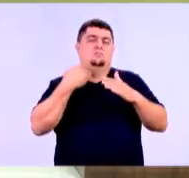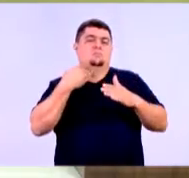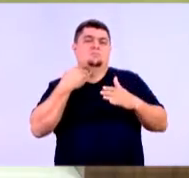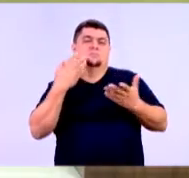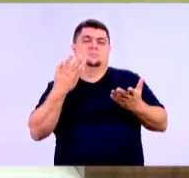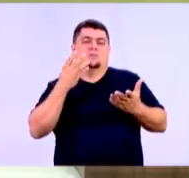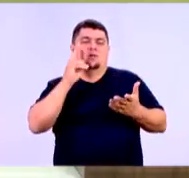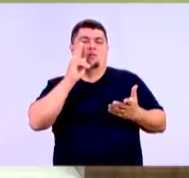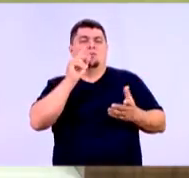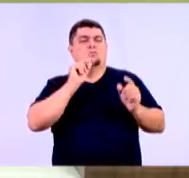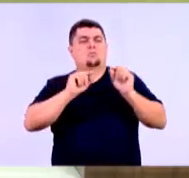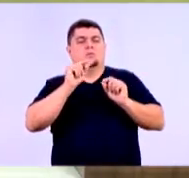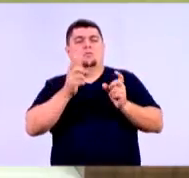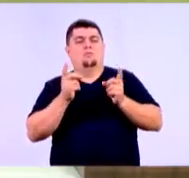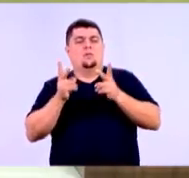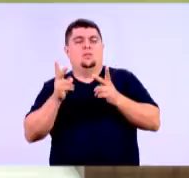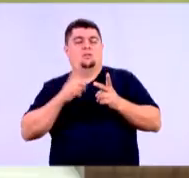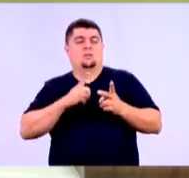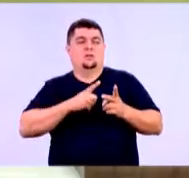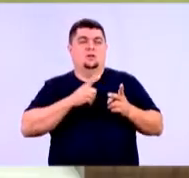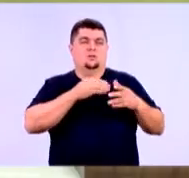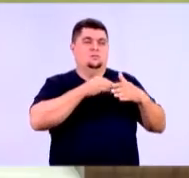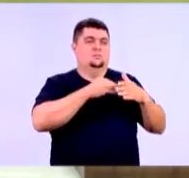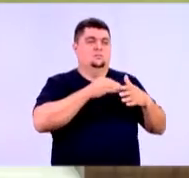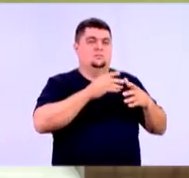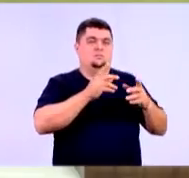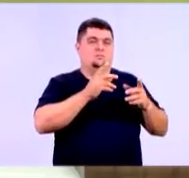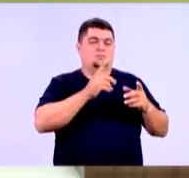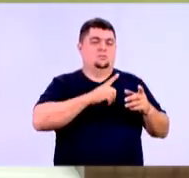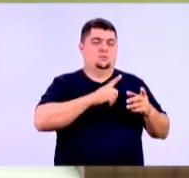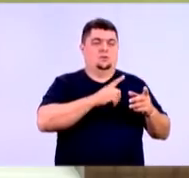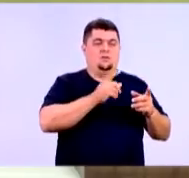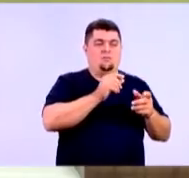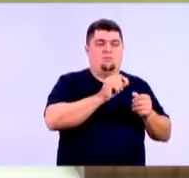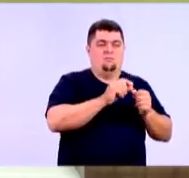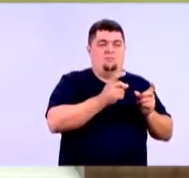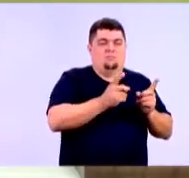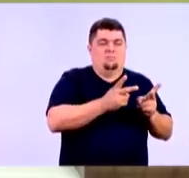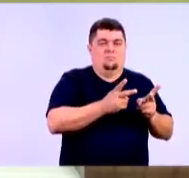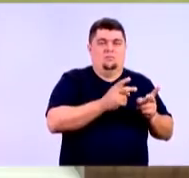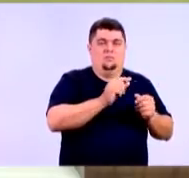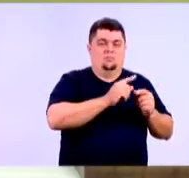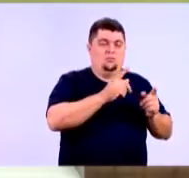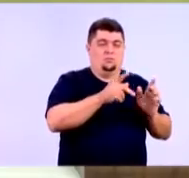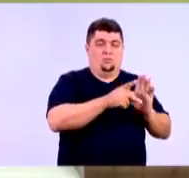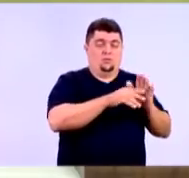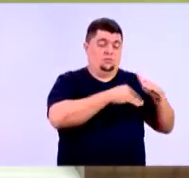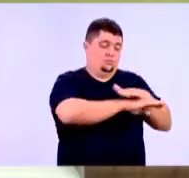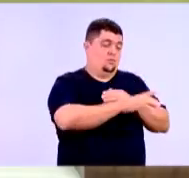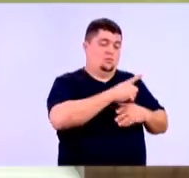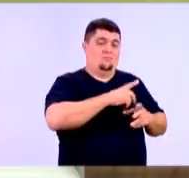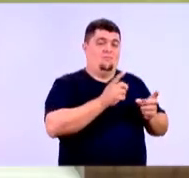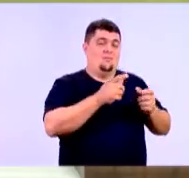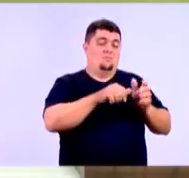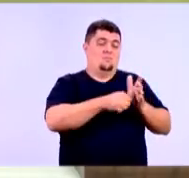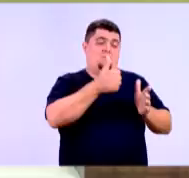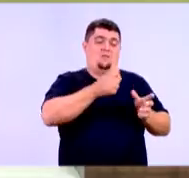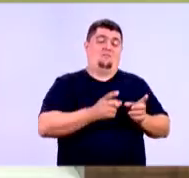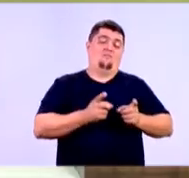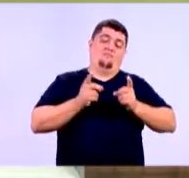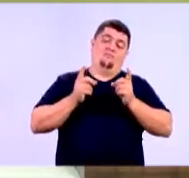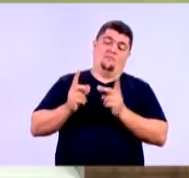você já vendeu e o que você tem de dinheiro, porque o estoque você ainda não vendeu, ele ainda não virou um direito, né? Você ainda tem que fazer a